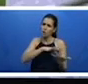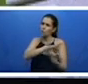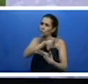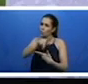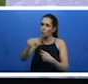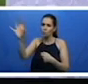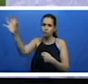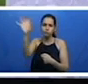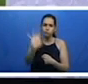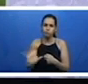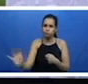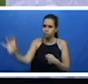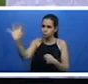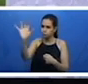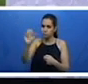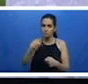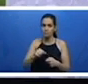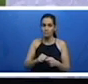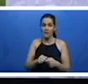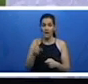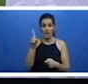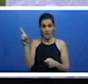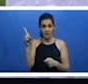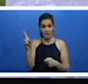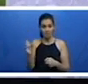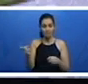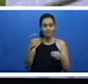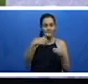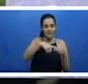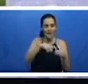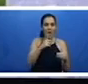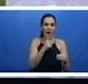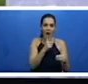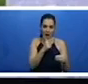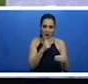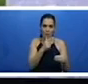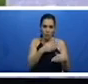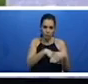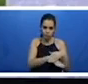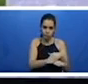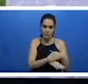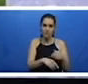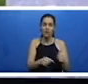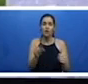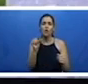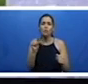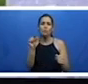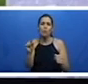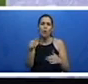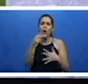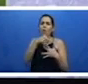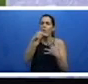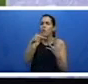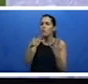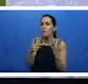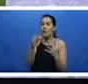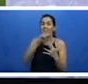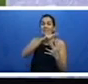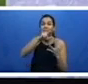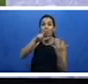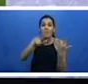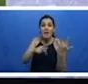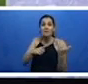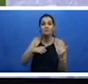aqui, grande parte dele vive debaixo d'água, dentro d'água, mas tem poucas formas que são terrestres. E geralmente não